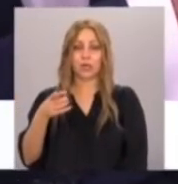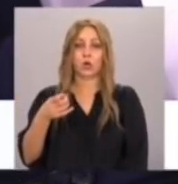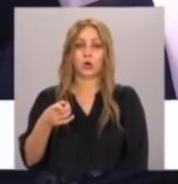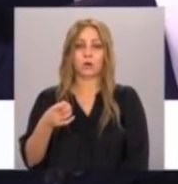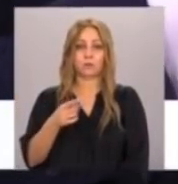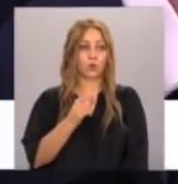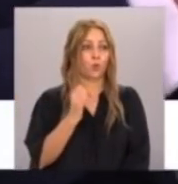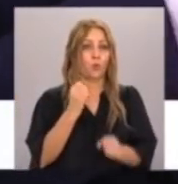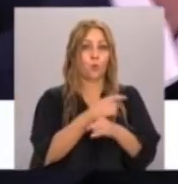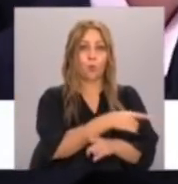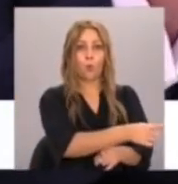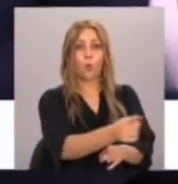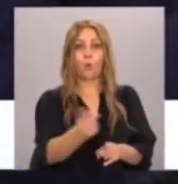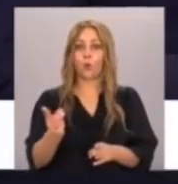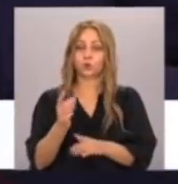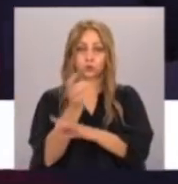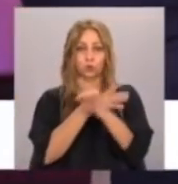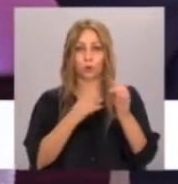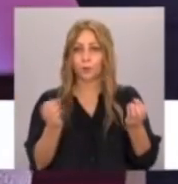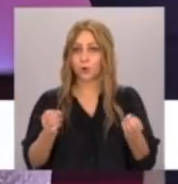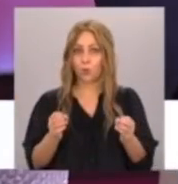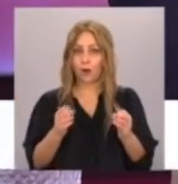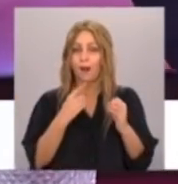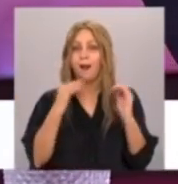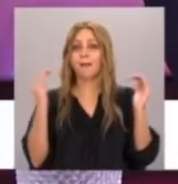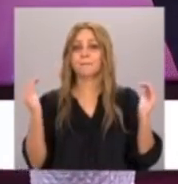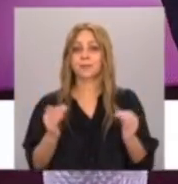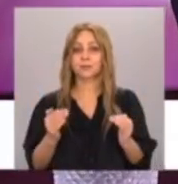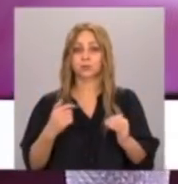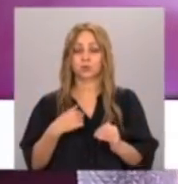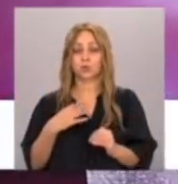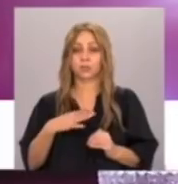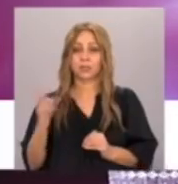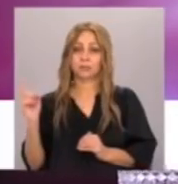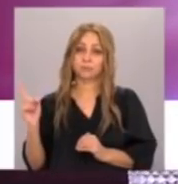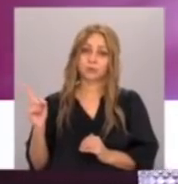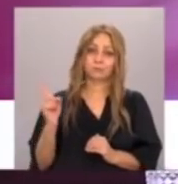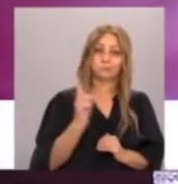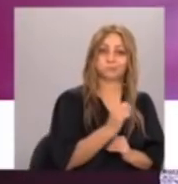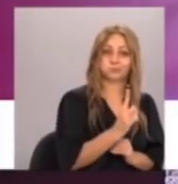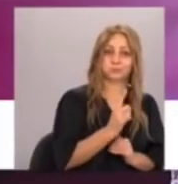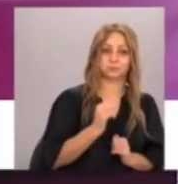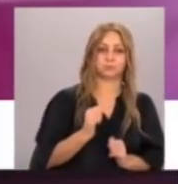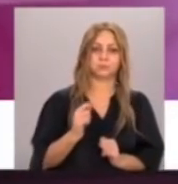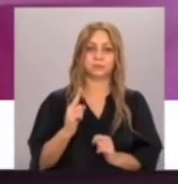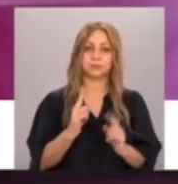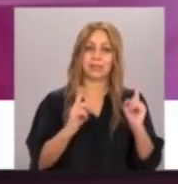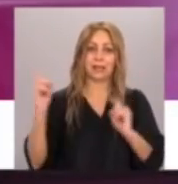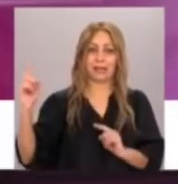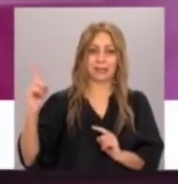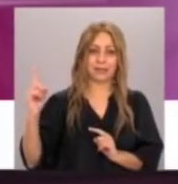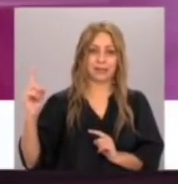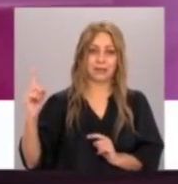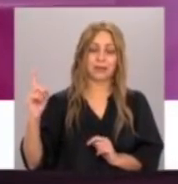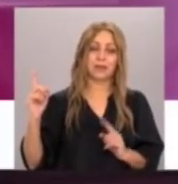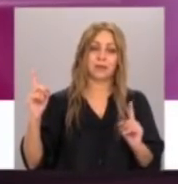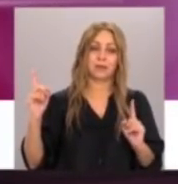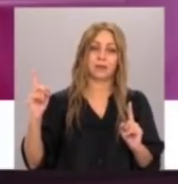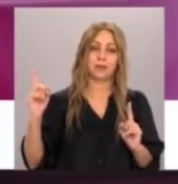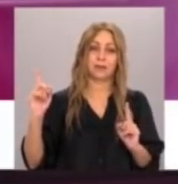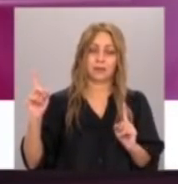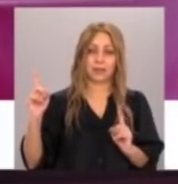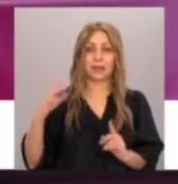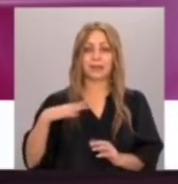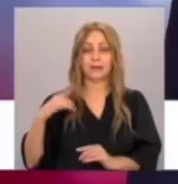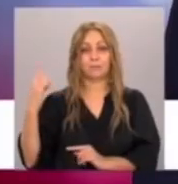atende os escalões de IRS Europa em lado nenhum e nós conseguimos o porto lado esquerdo com o dois escalões a 11 países nesta situação não é